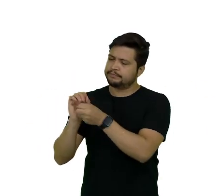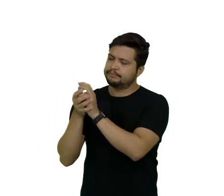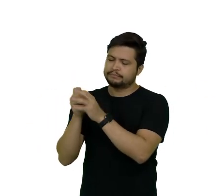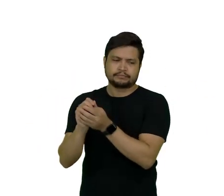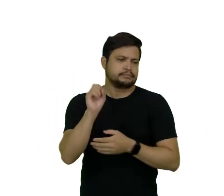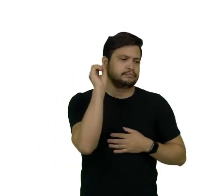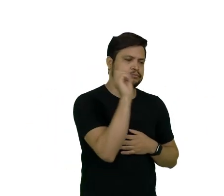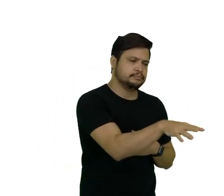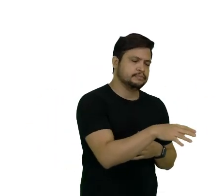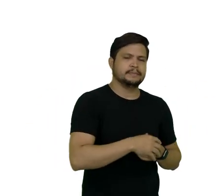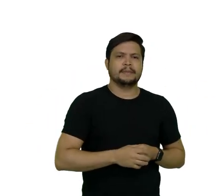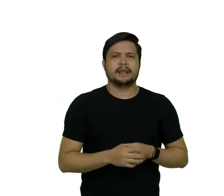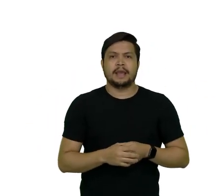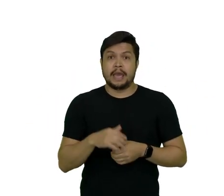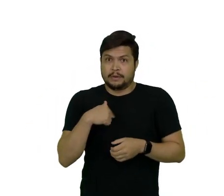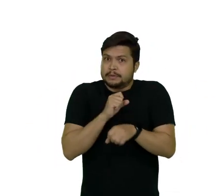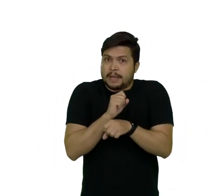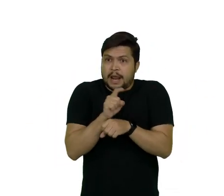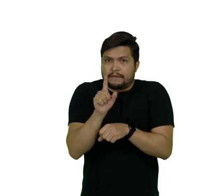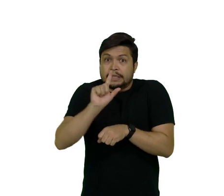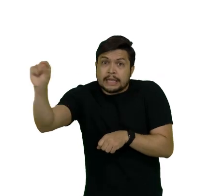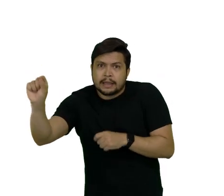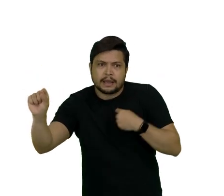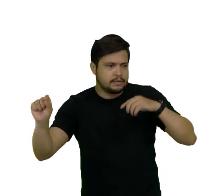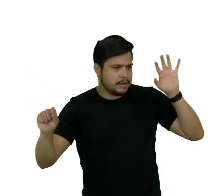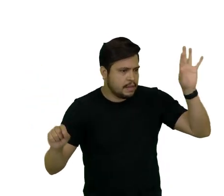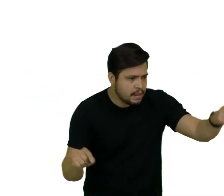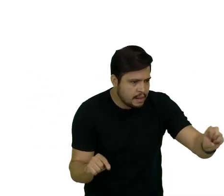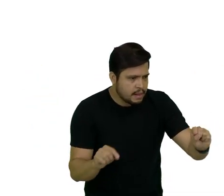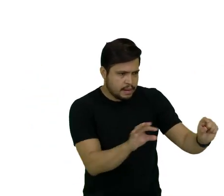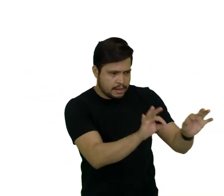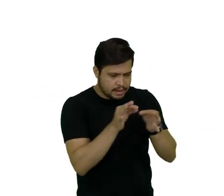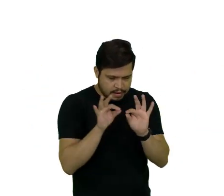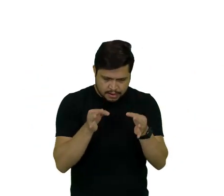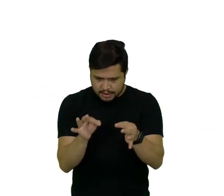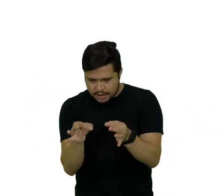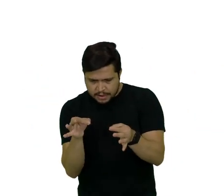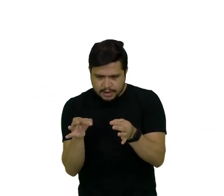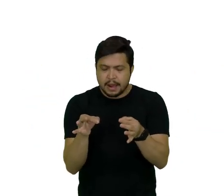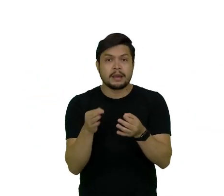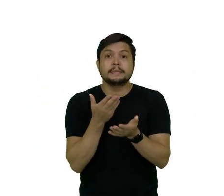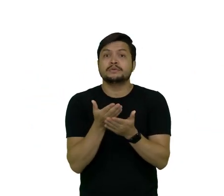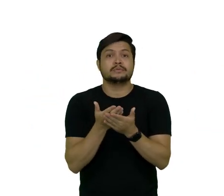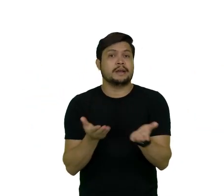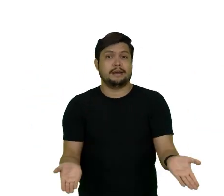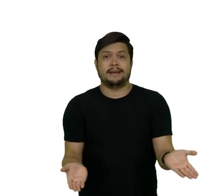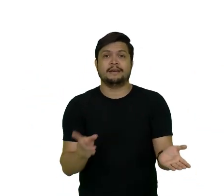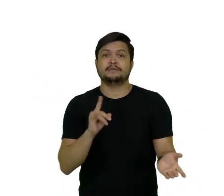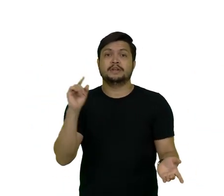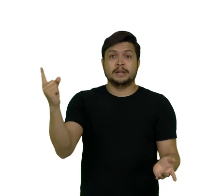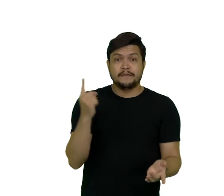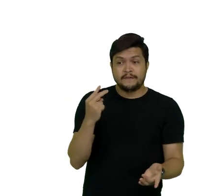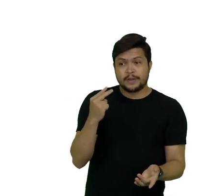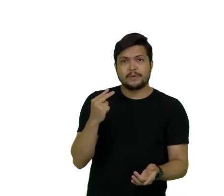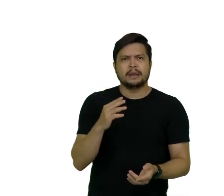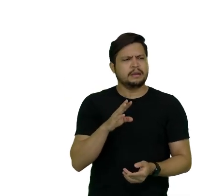ir aprendendo as traduções. Um dia ele me veio e falou, menina, que negócio é esse? Eu digo, rapaz, eu não tenho dicionário, não tenho tudo. Aí ele me deu dicionário, me